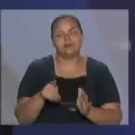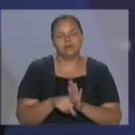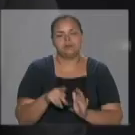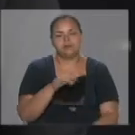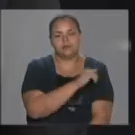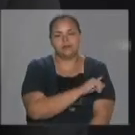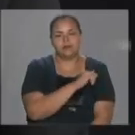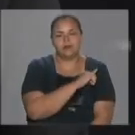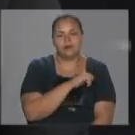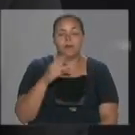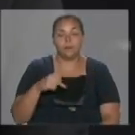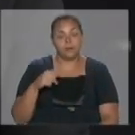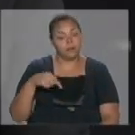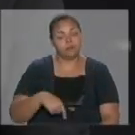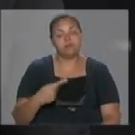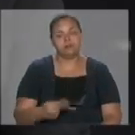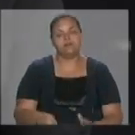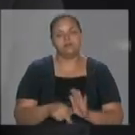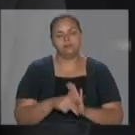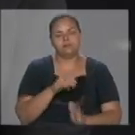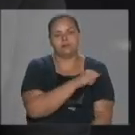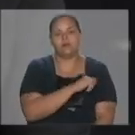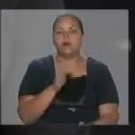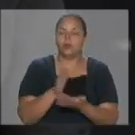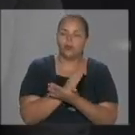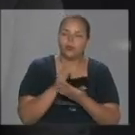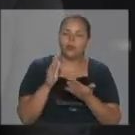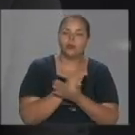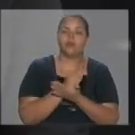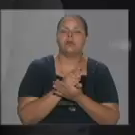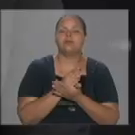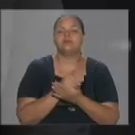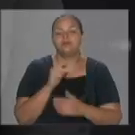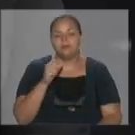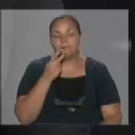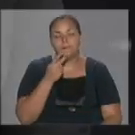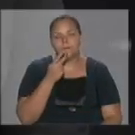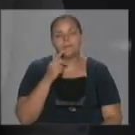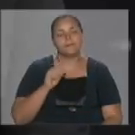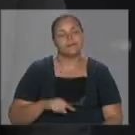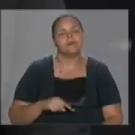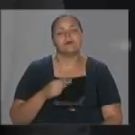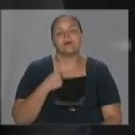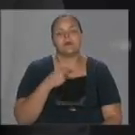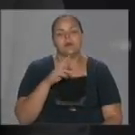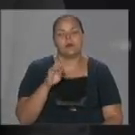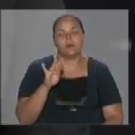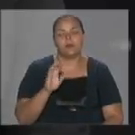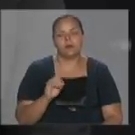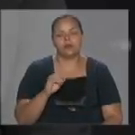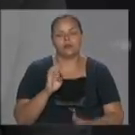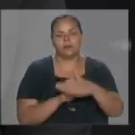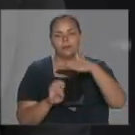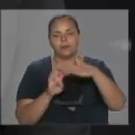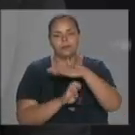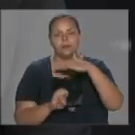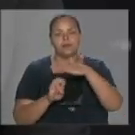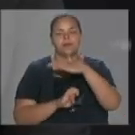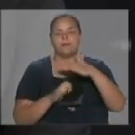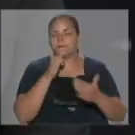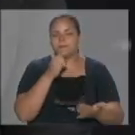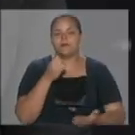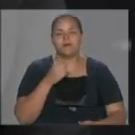Porque alguns analistas têm esse argumento, né, de que com o Repetro as empresas deixariam de